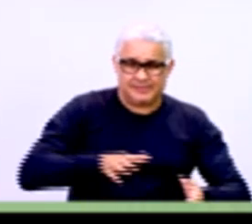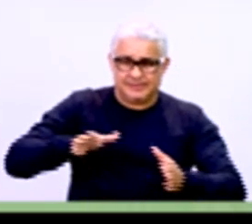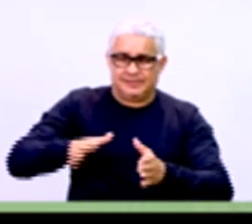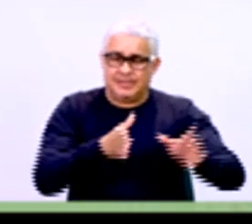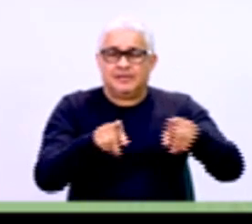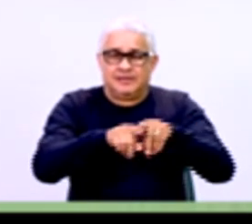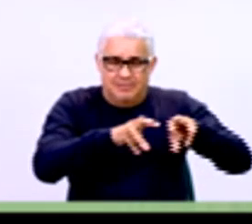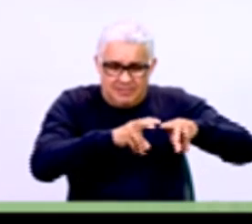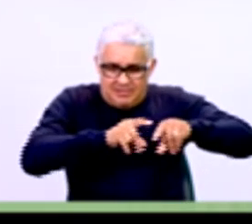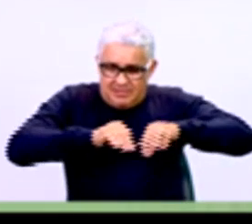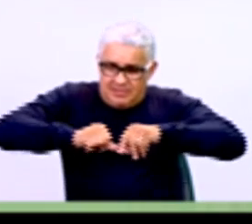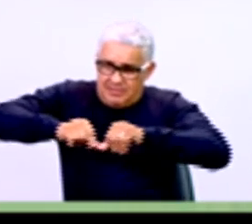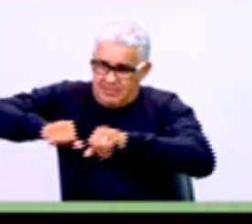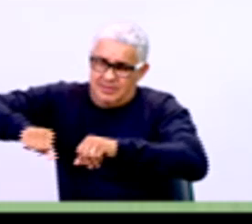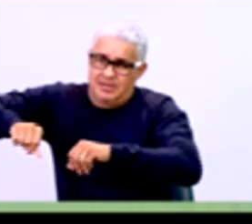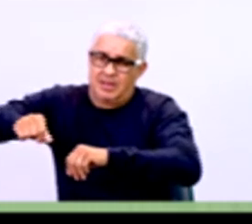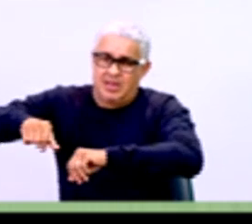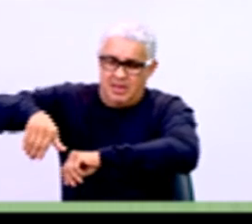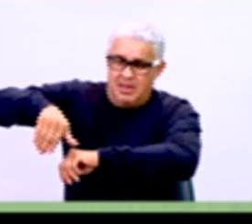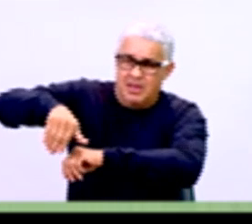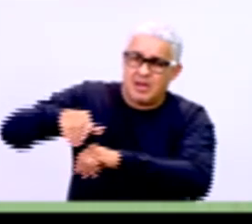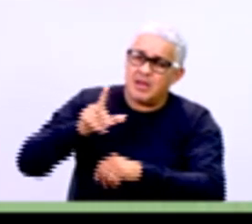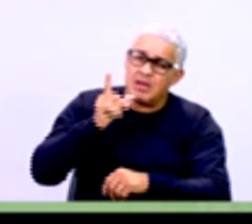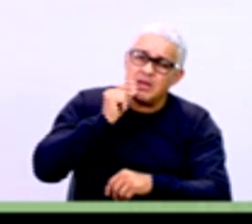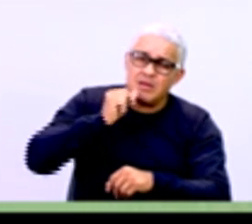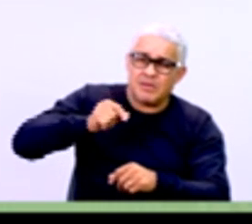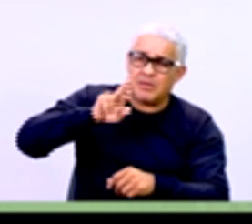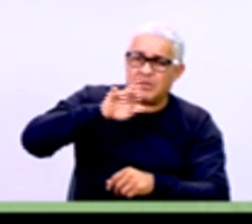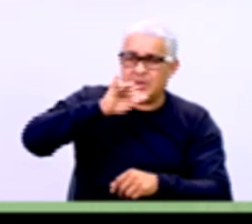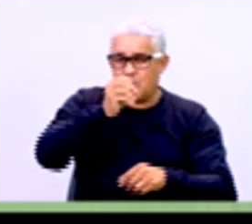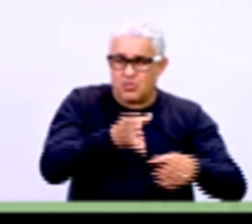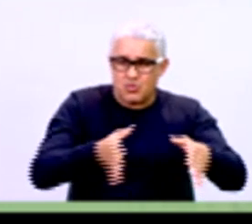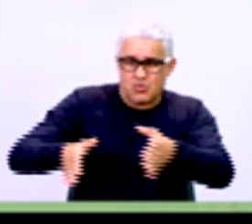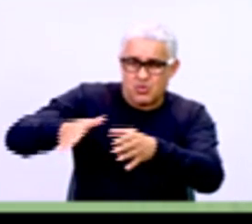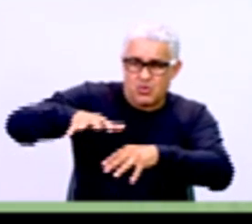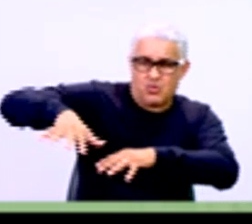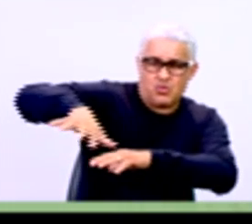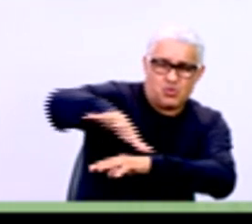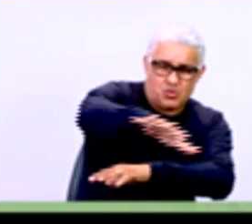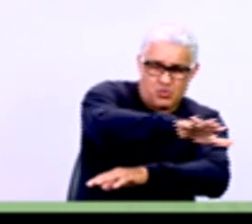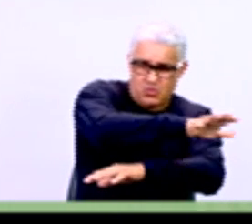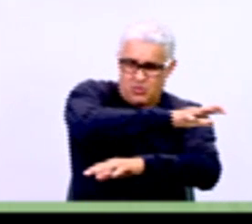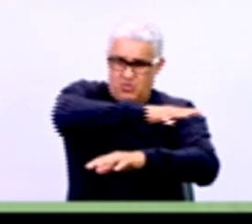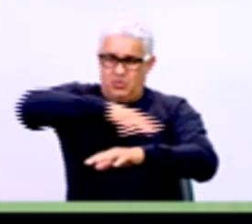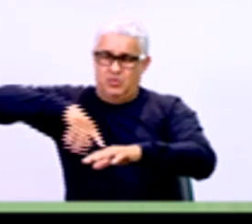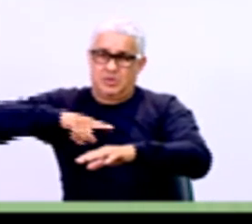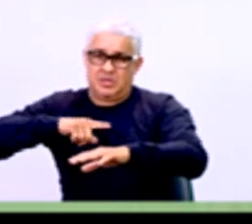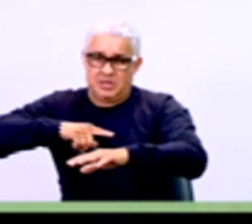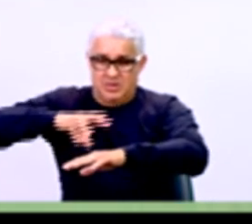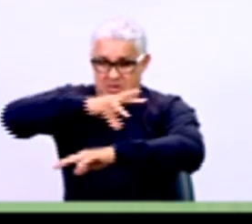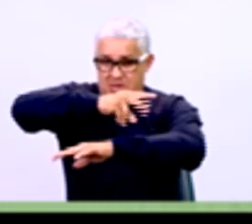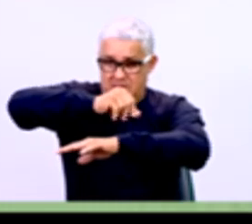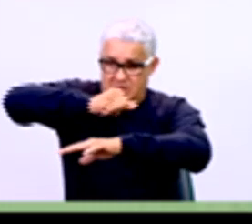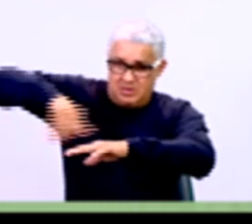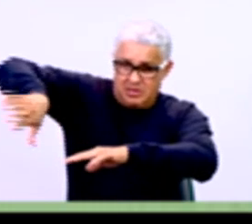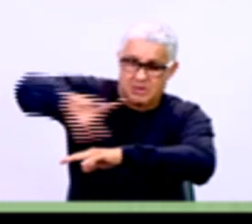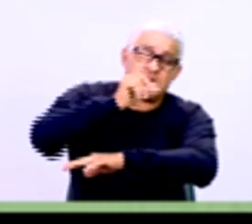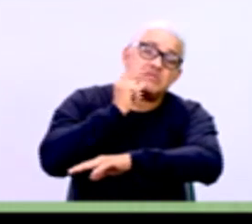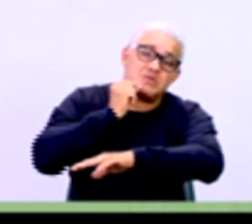terras banhada por um rio principal e seus afluentes. Então, ali naquela bacia hidrográfica nós temos um meio